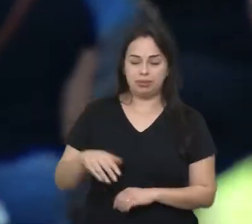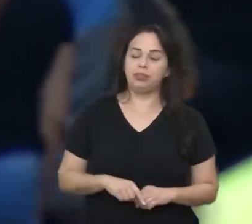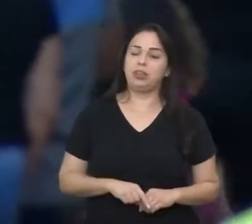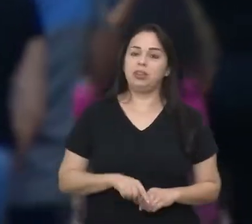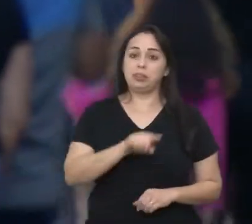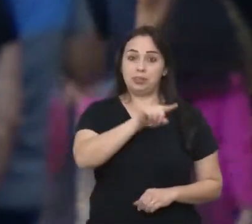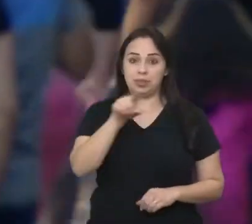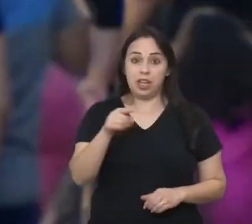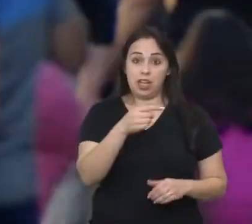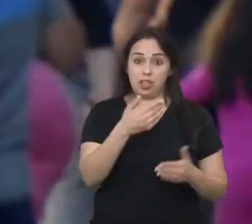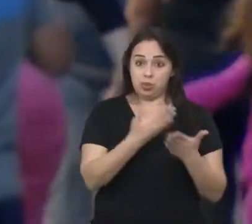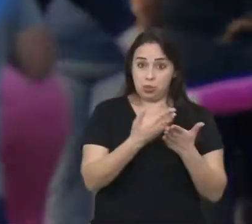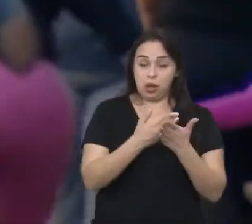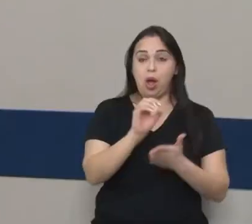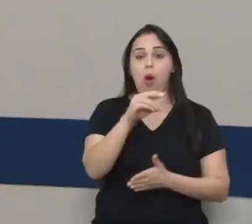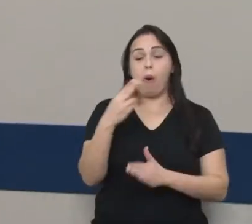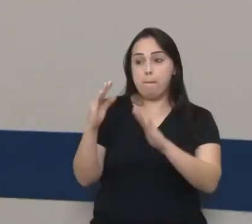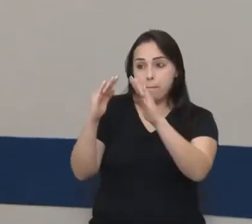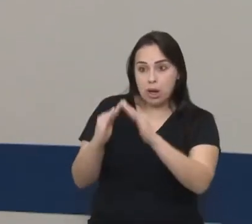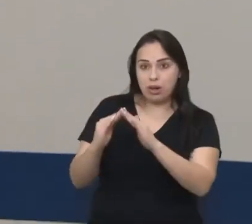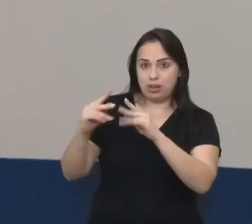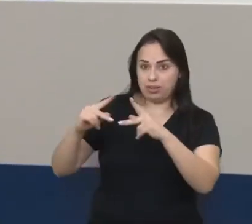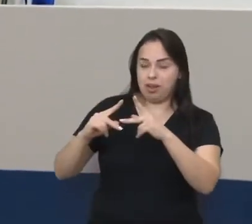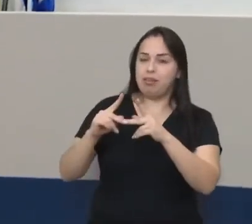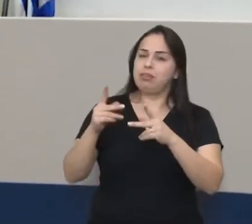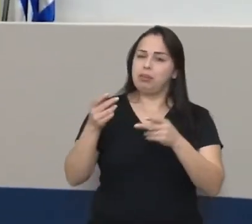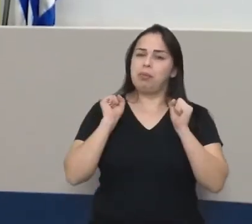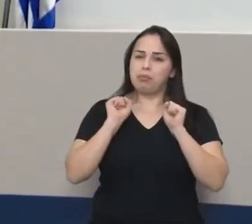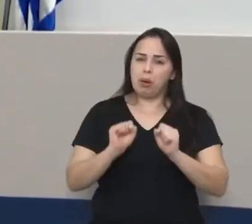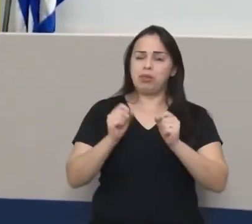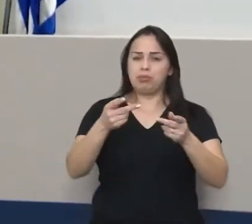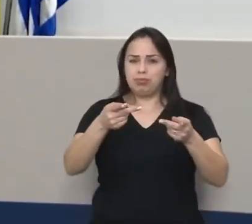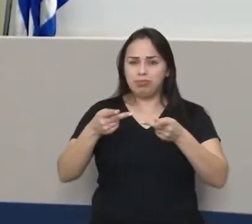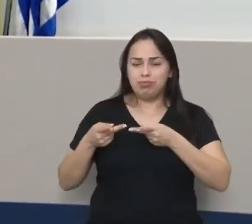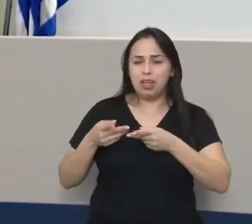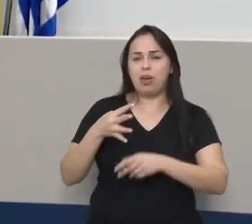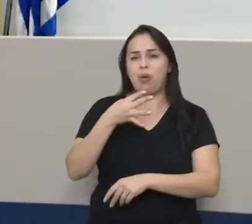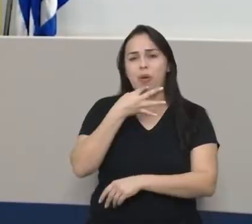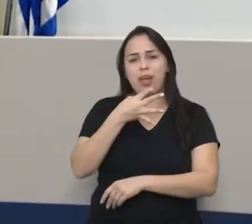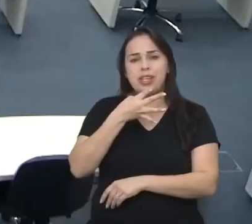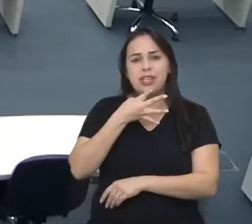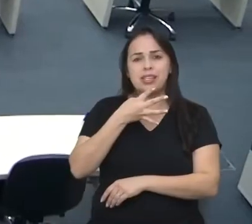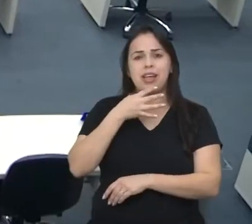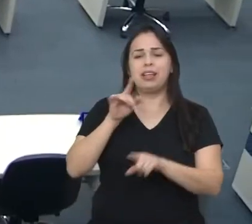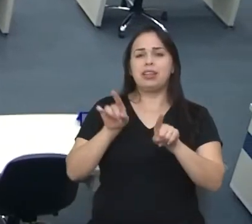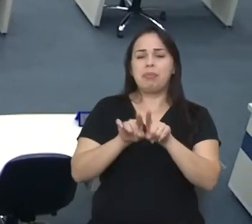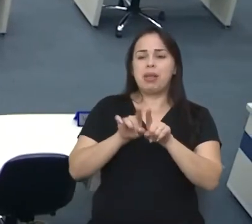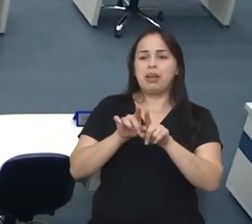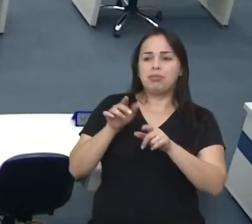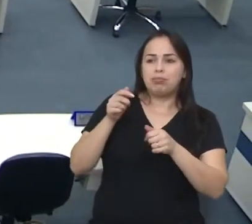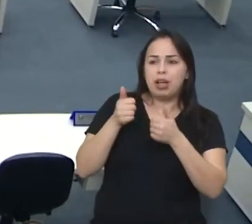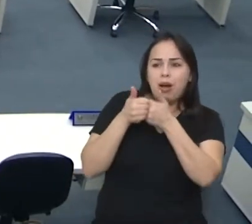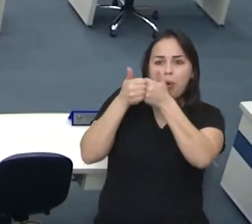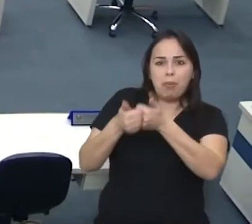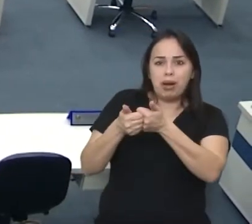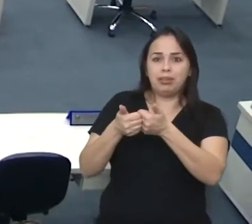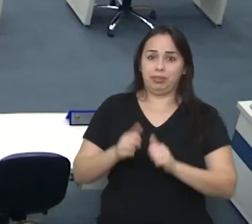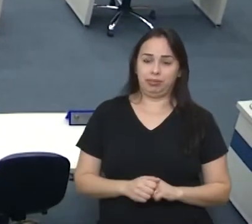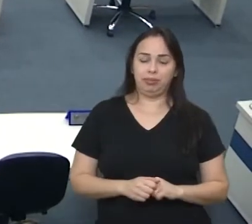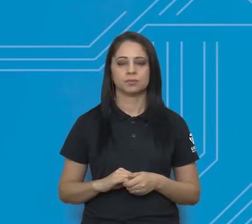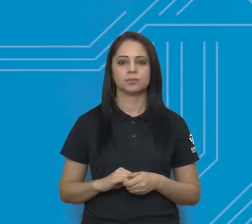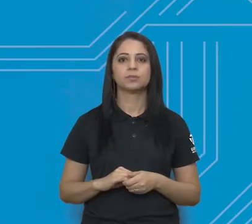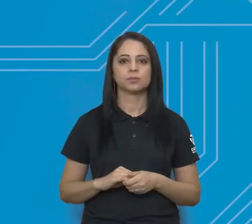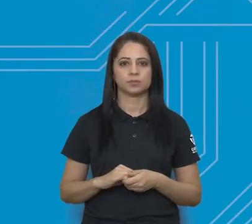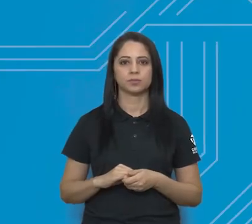professor ou morador da nossa cidade, fica o convite para conhecer mais sobre o papel dos vereadores e acompanhar de perto o trabalho da